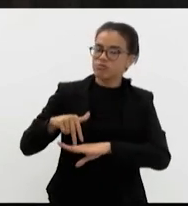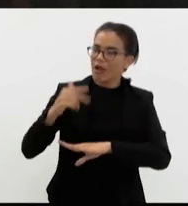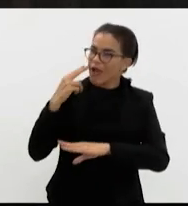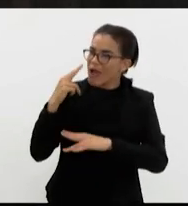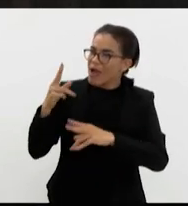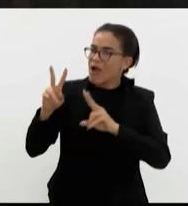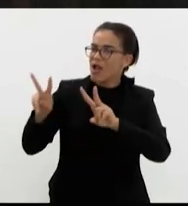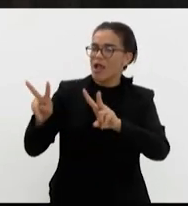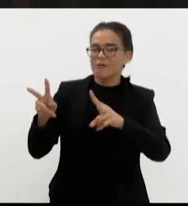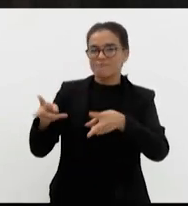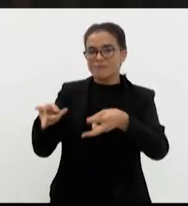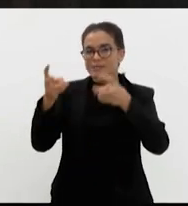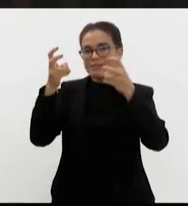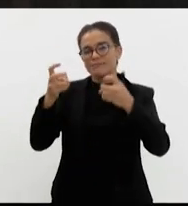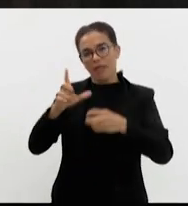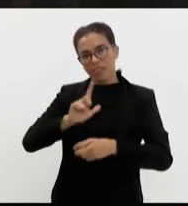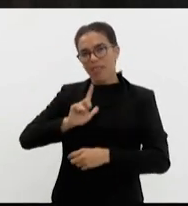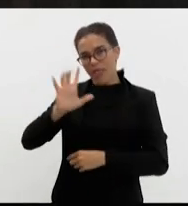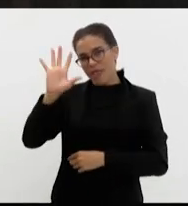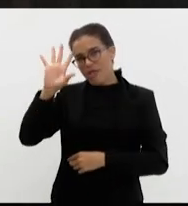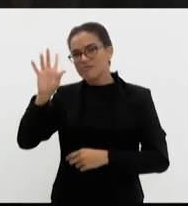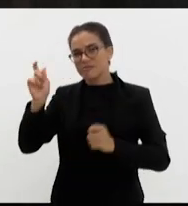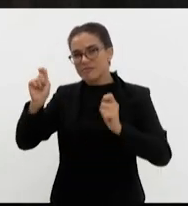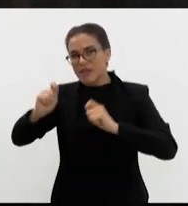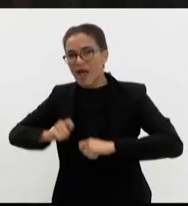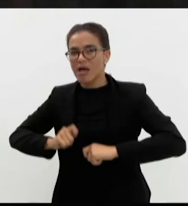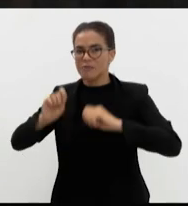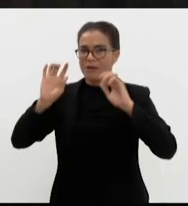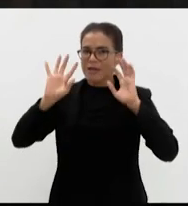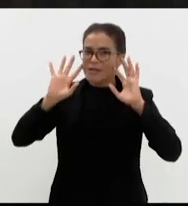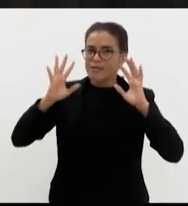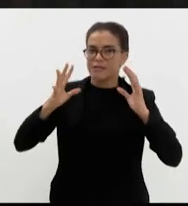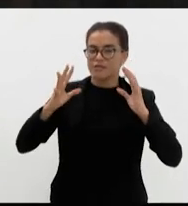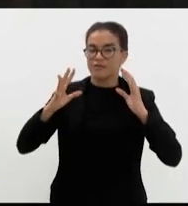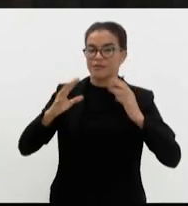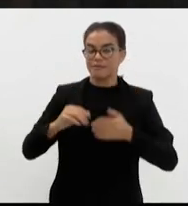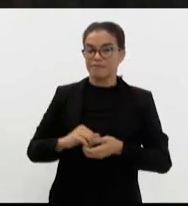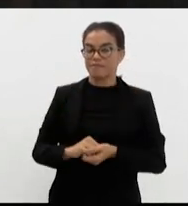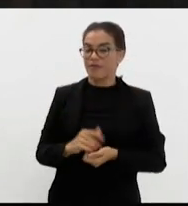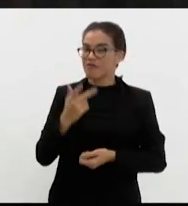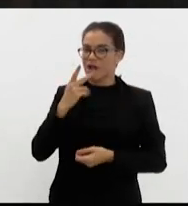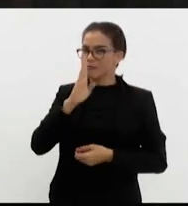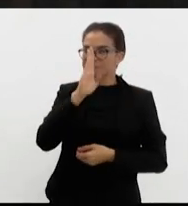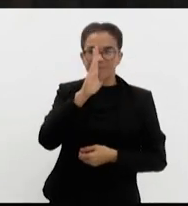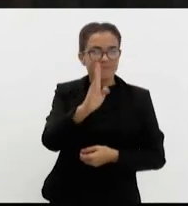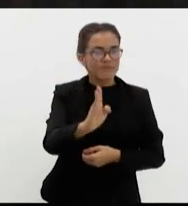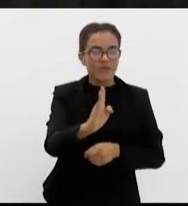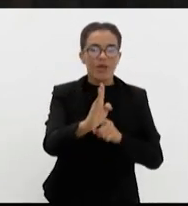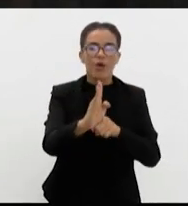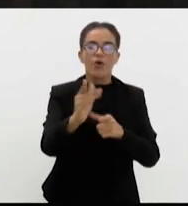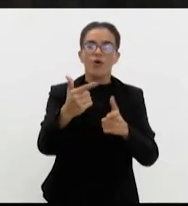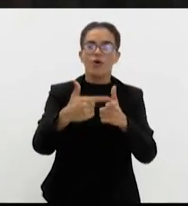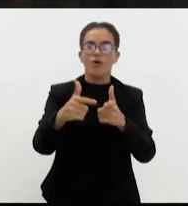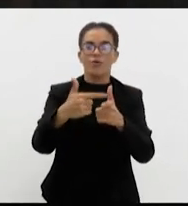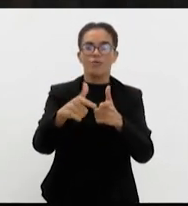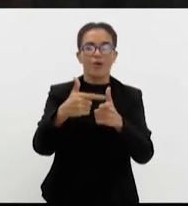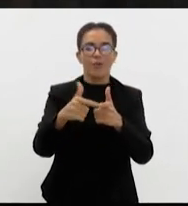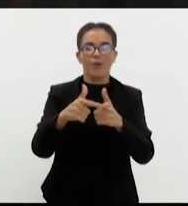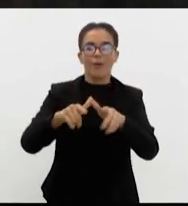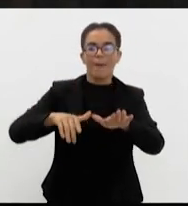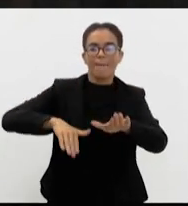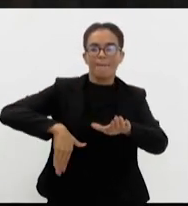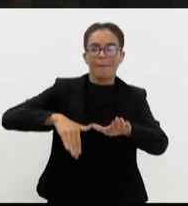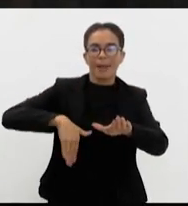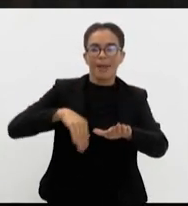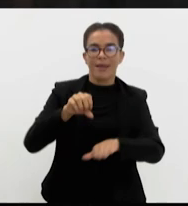que tem que ter solução e aqui neste ponto eu estou me referindo diretamente para o problema da praia do